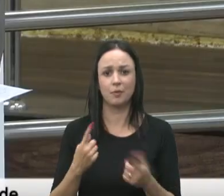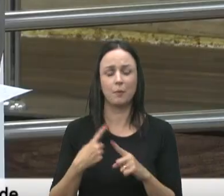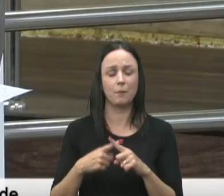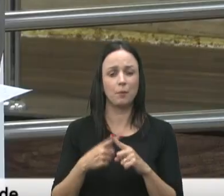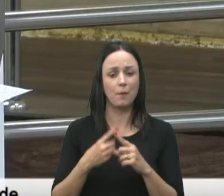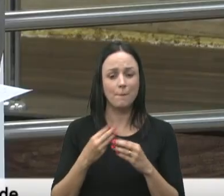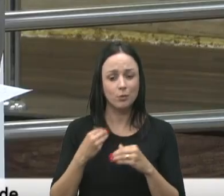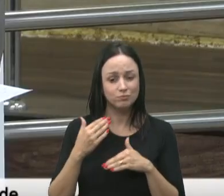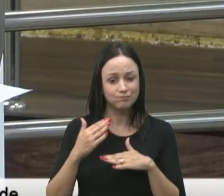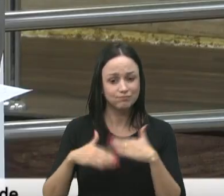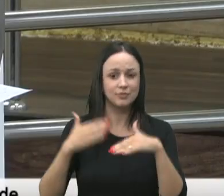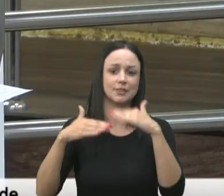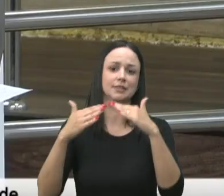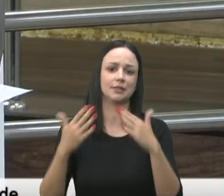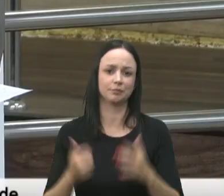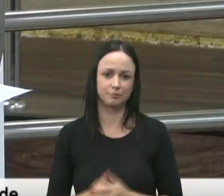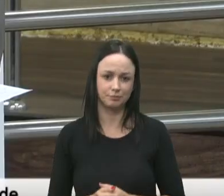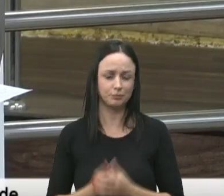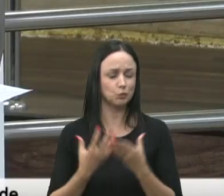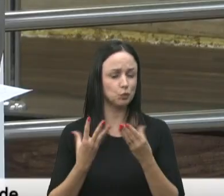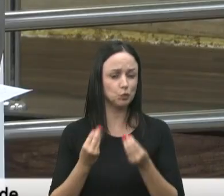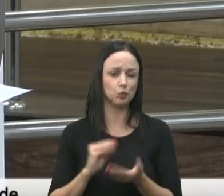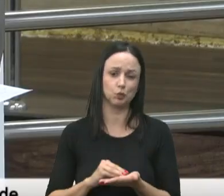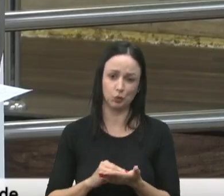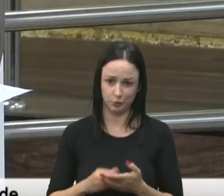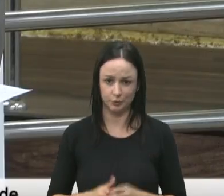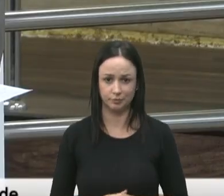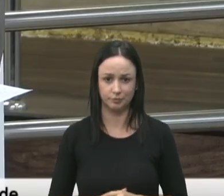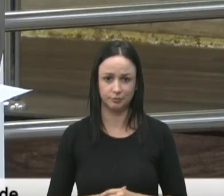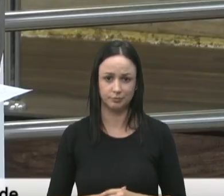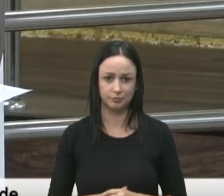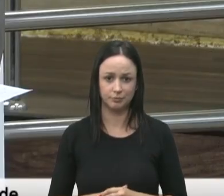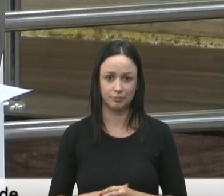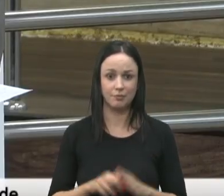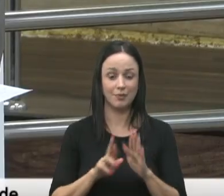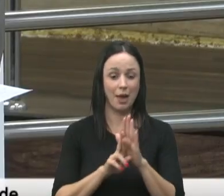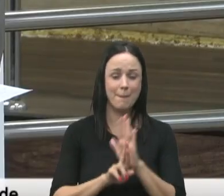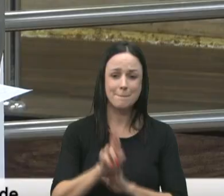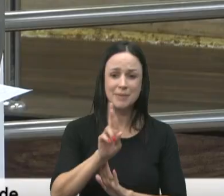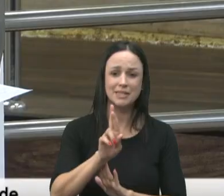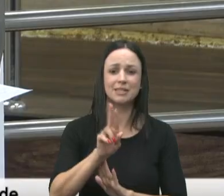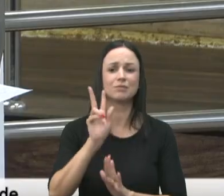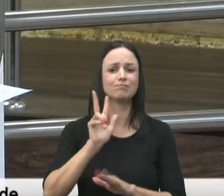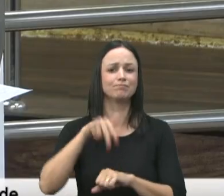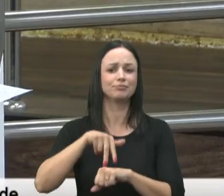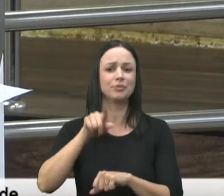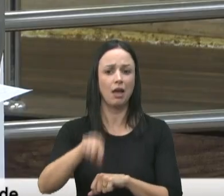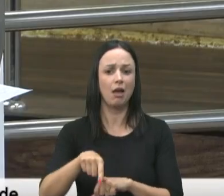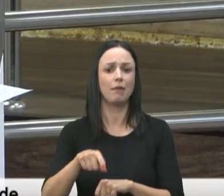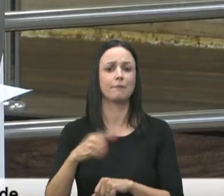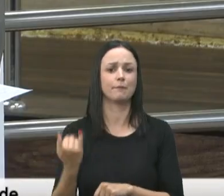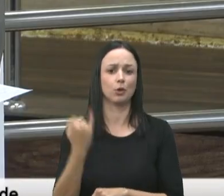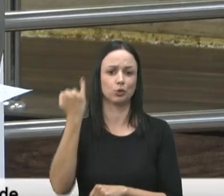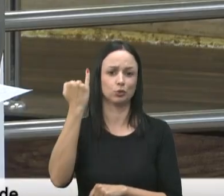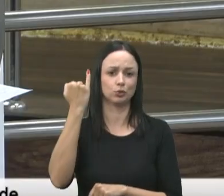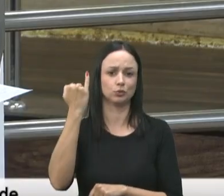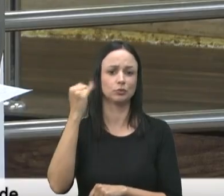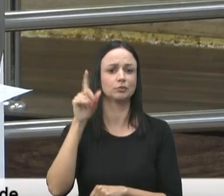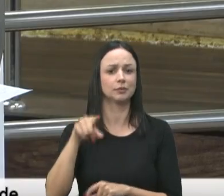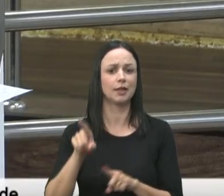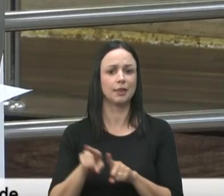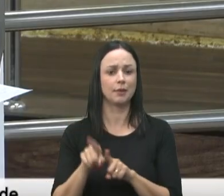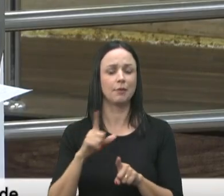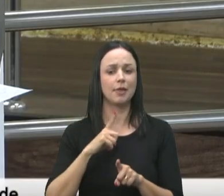a se avançar. Muito a se avançar. A representatividade, ela é importante, mas ela também carrega